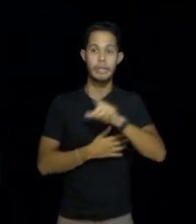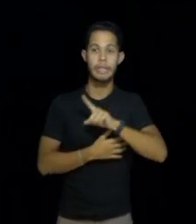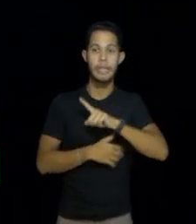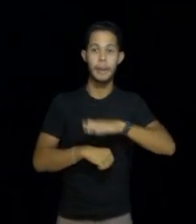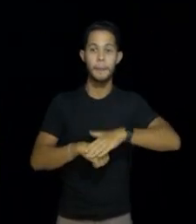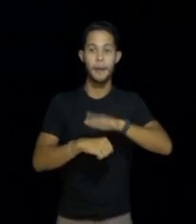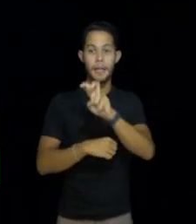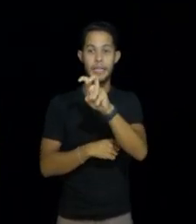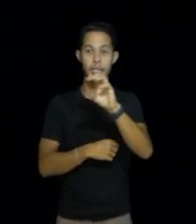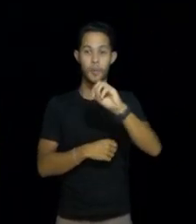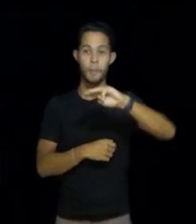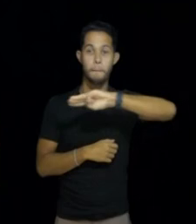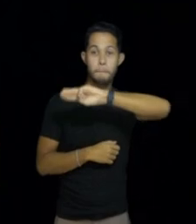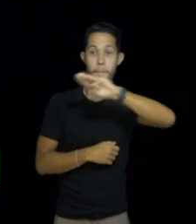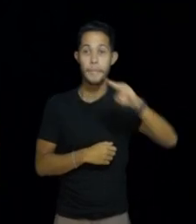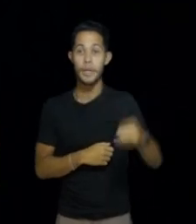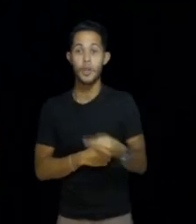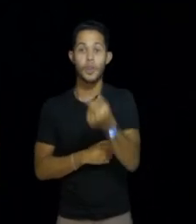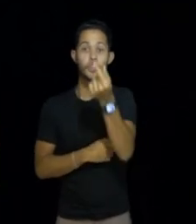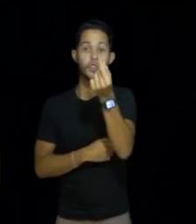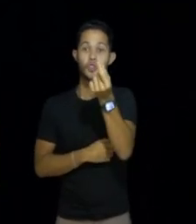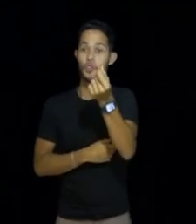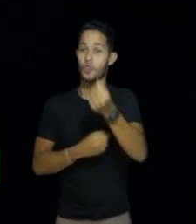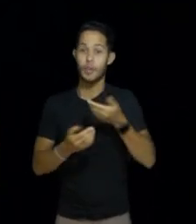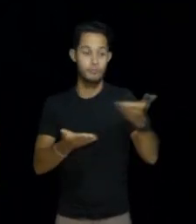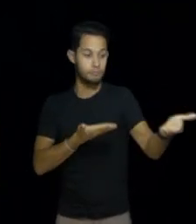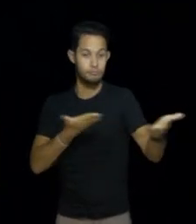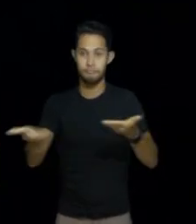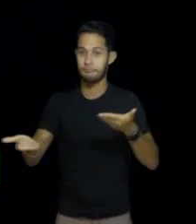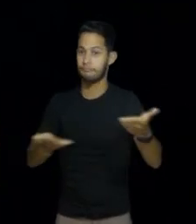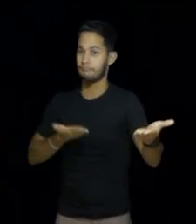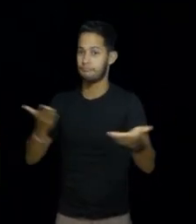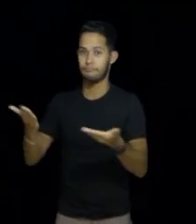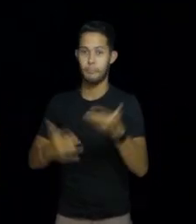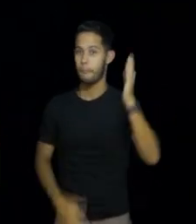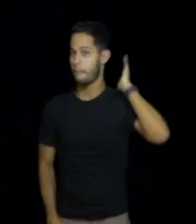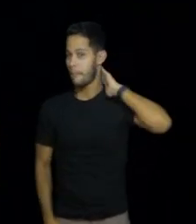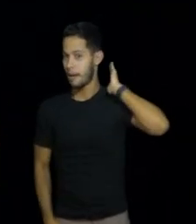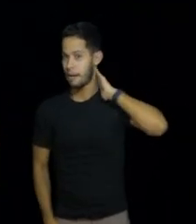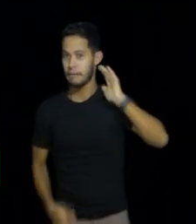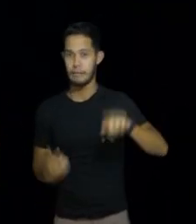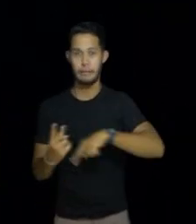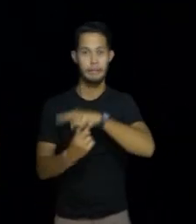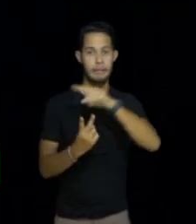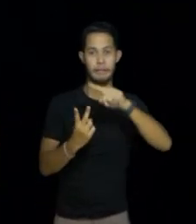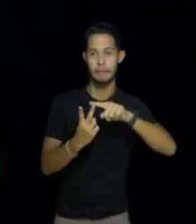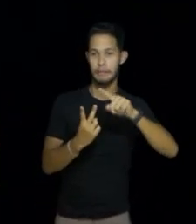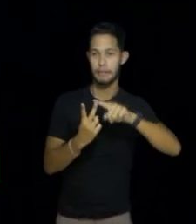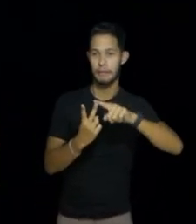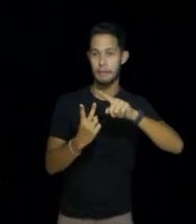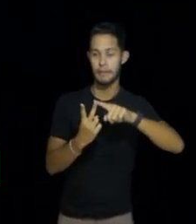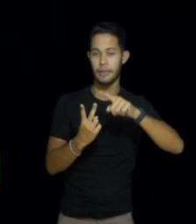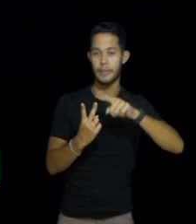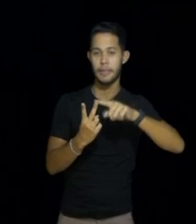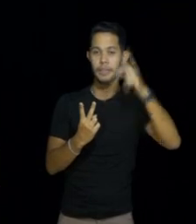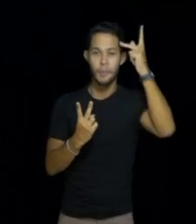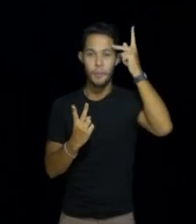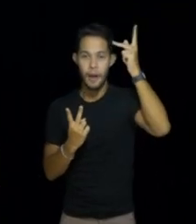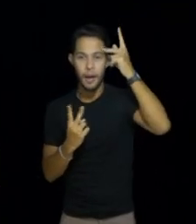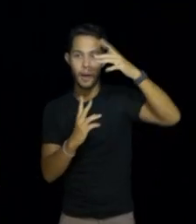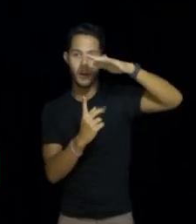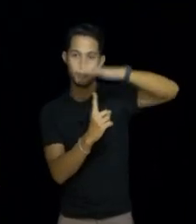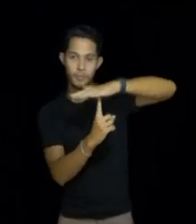R$ 50 milhões na região, que atrai visitantes Paraná, São Paulo, Rio de Janeiro e de outros estados. Cada real na